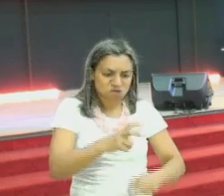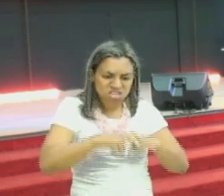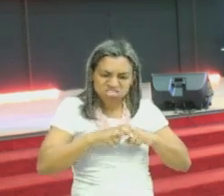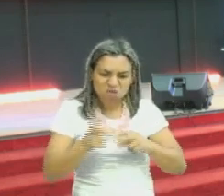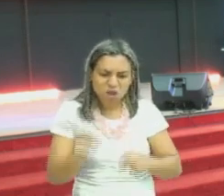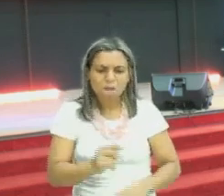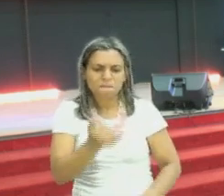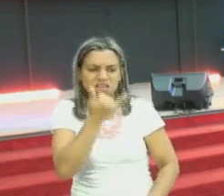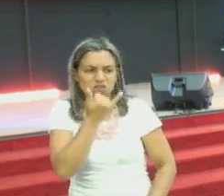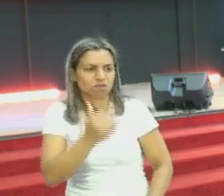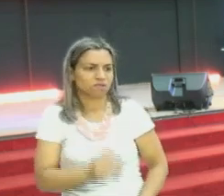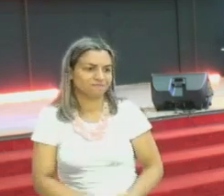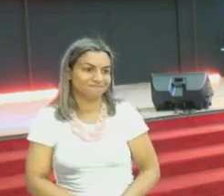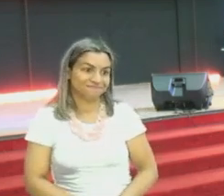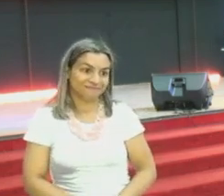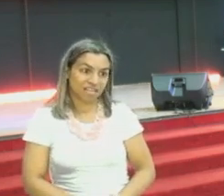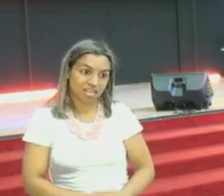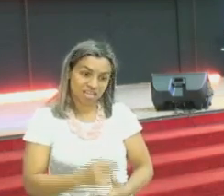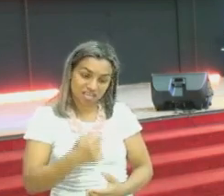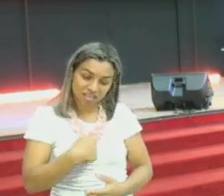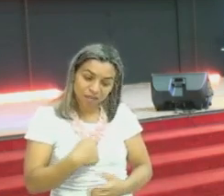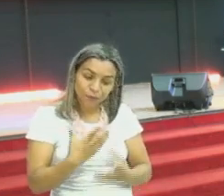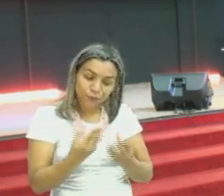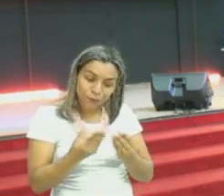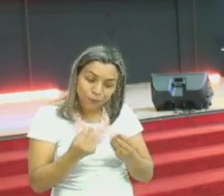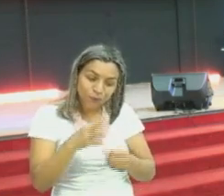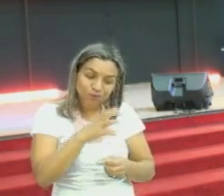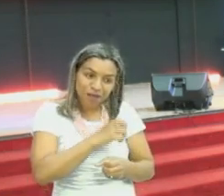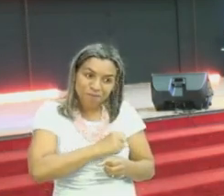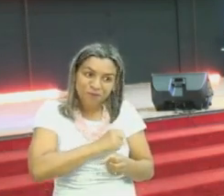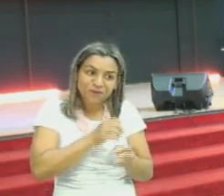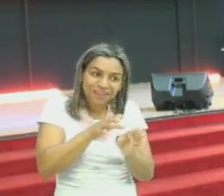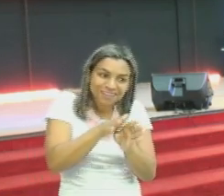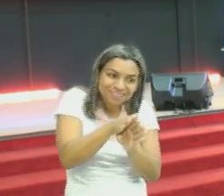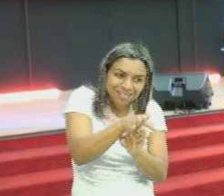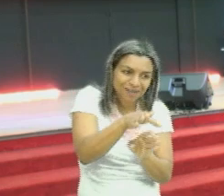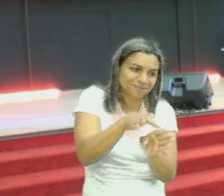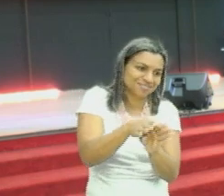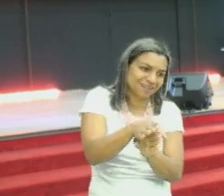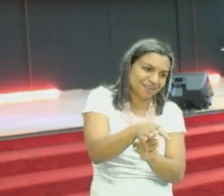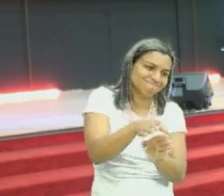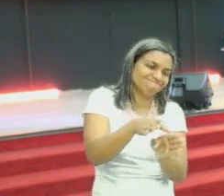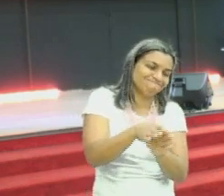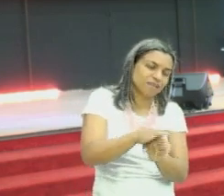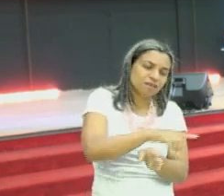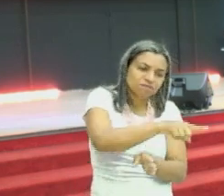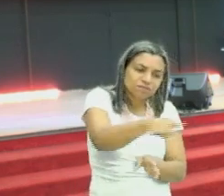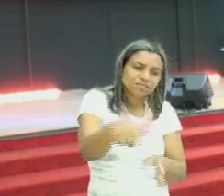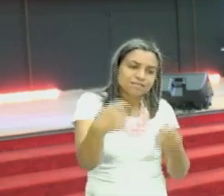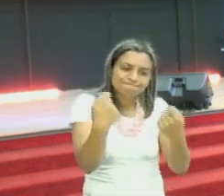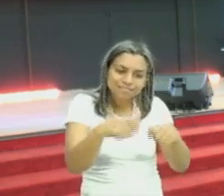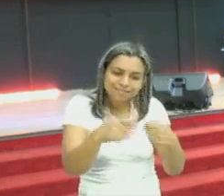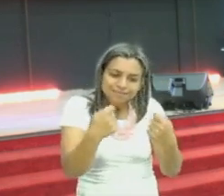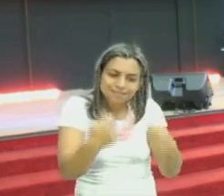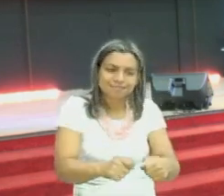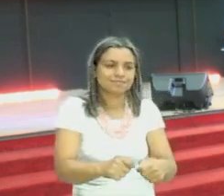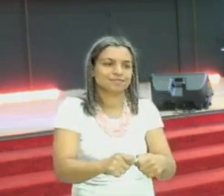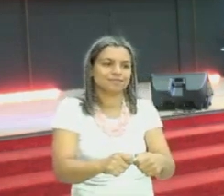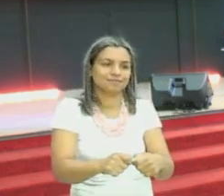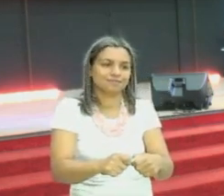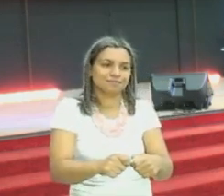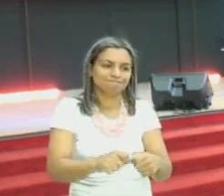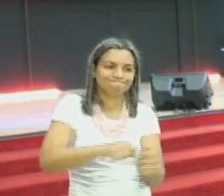Com muito amor, com muito carinho, eu quero lhe dizer, você precisa reavaliar um